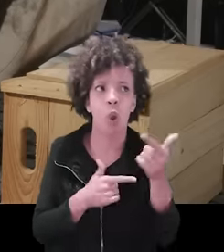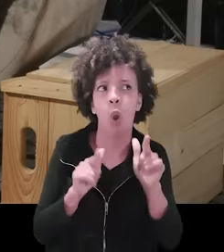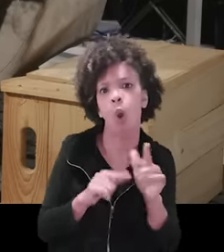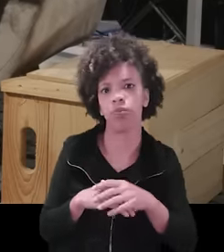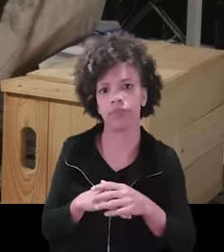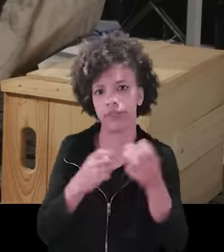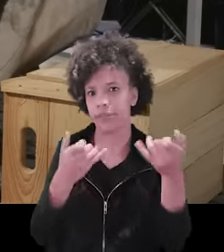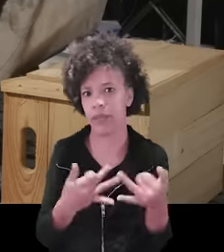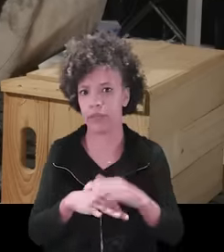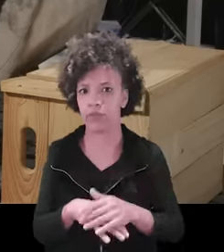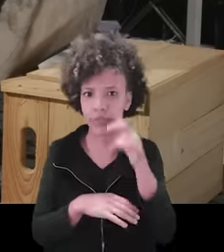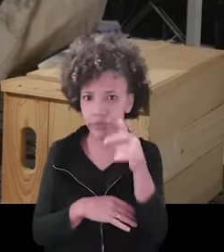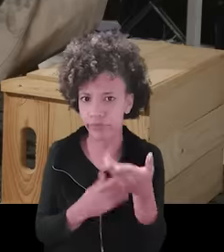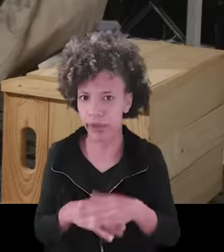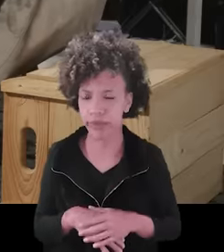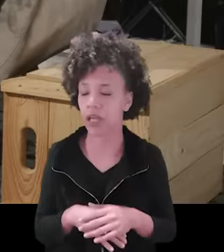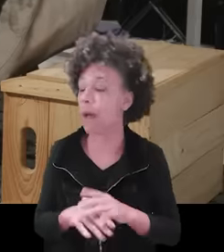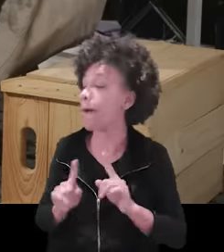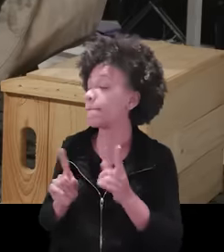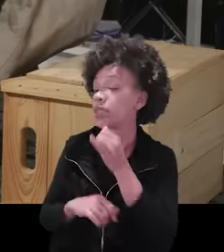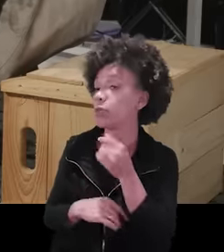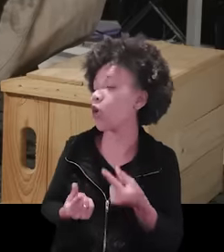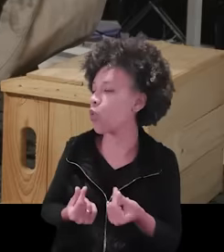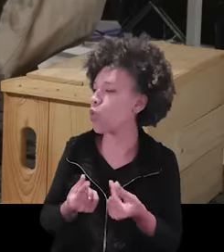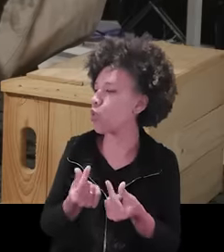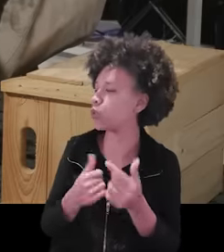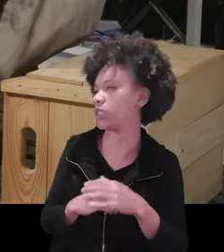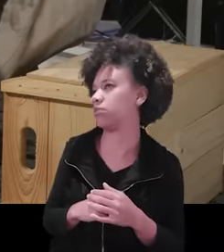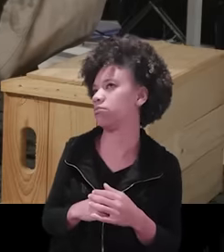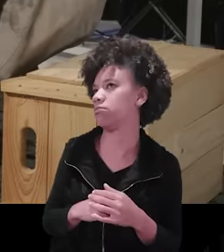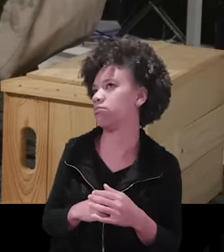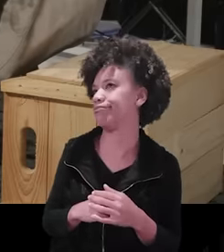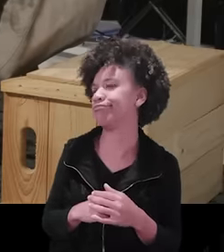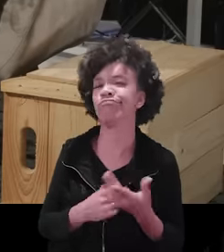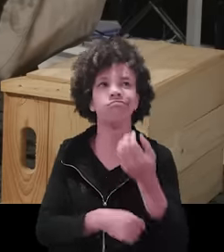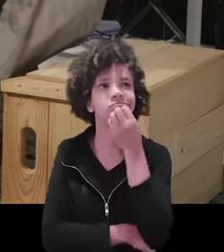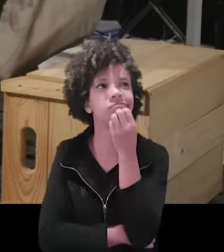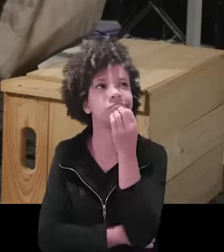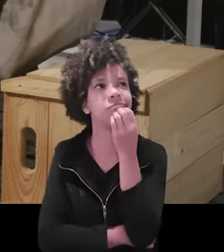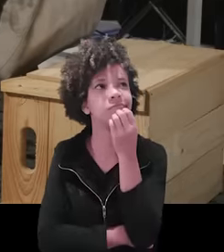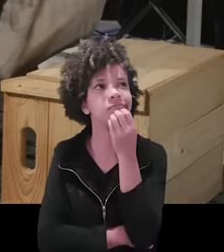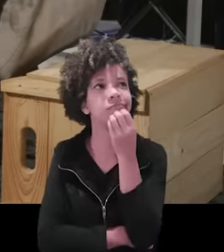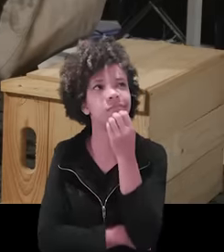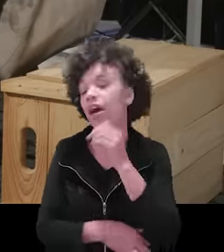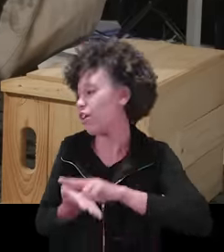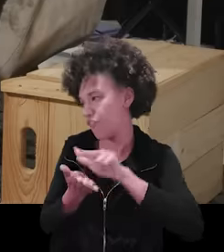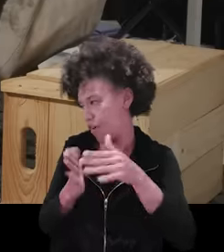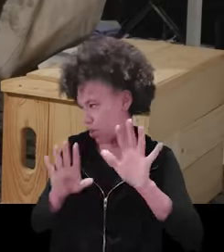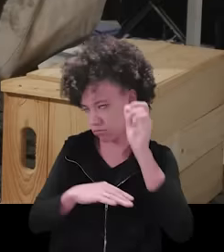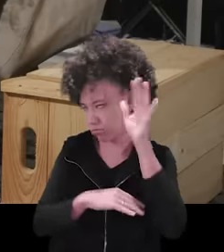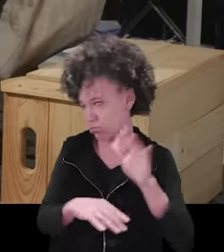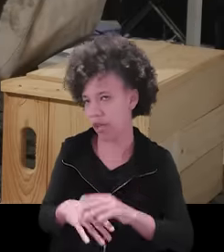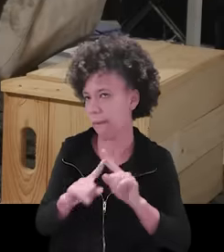por causa de outros motivos é como é quanto custa uma tudo bem Vai para